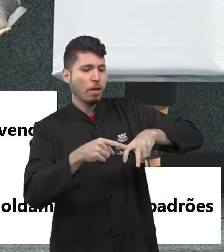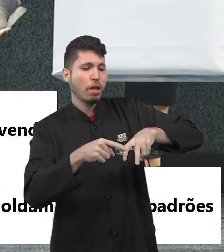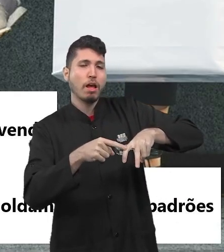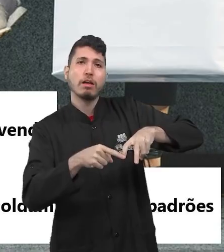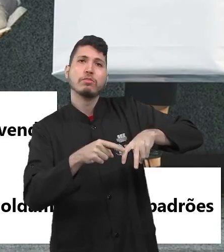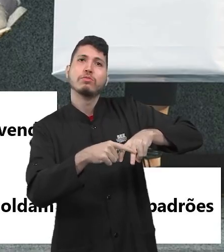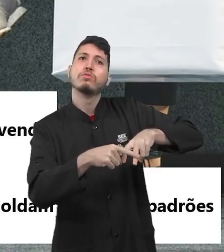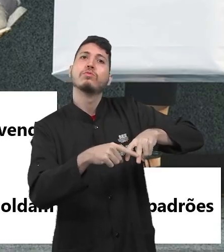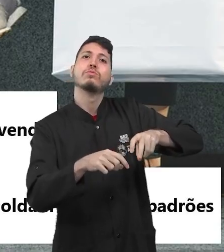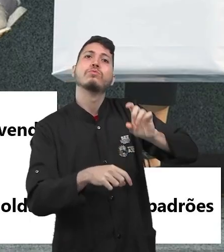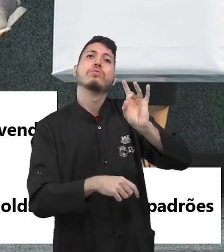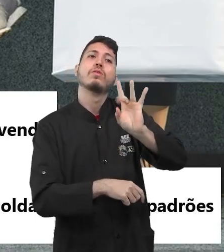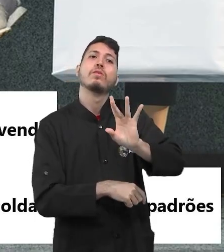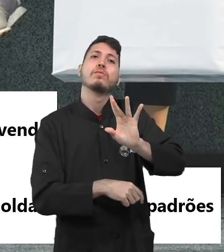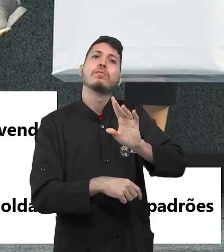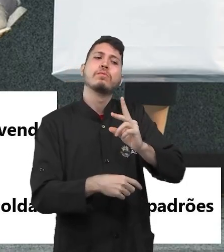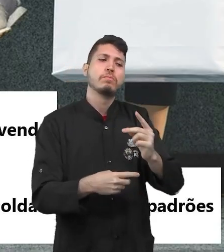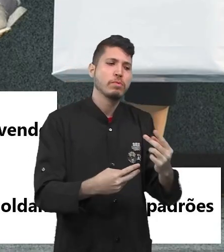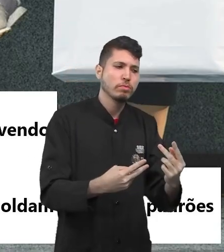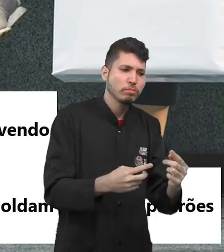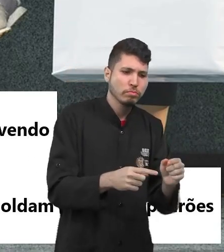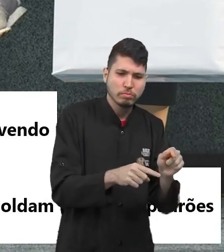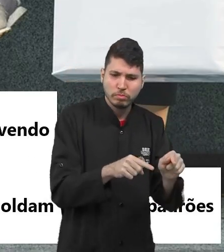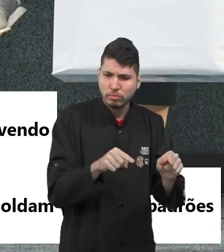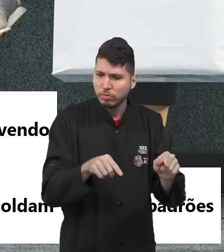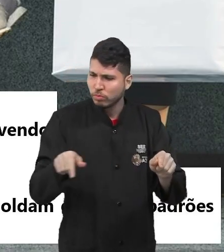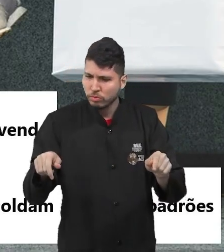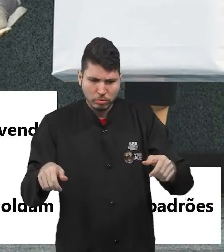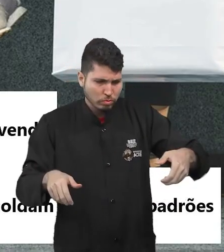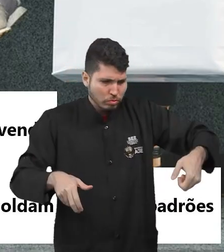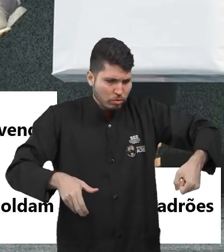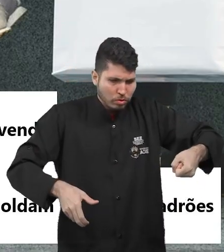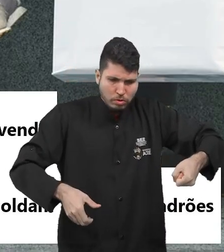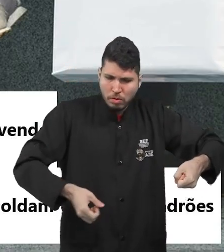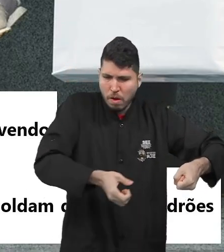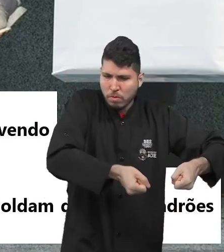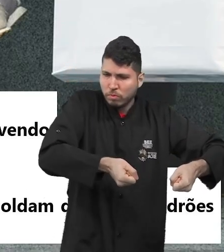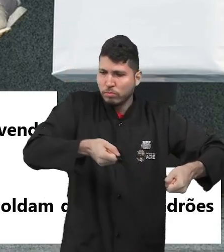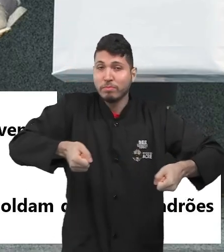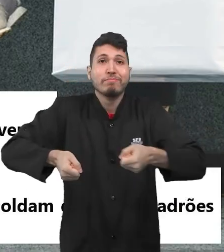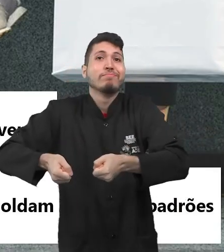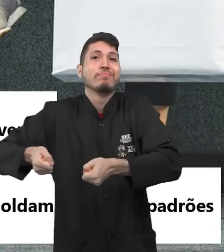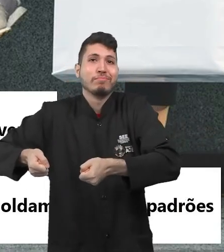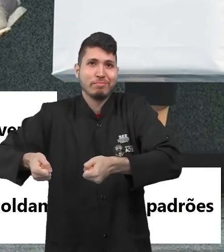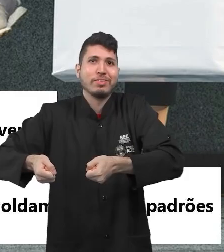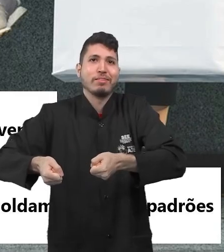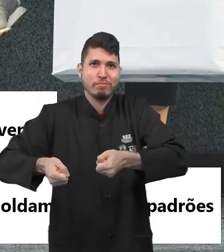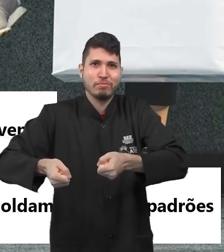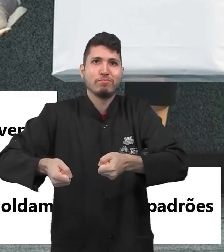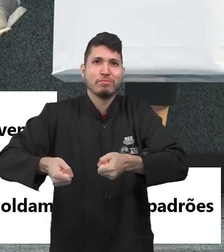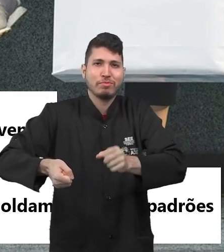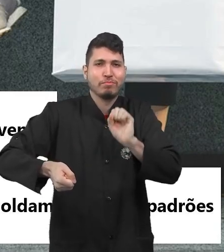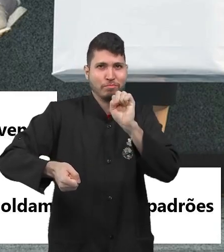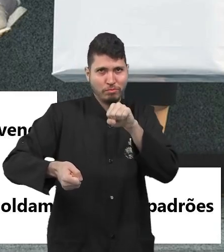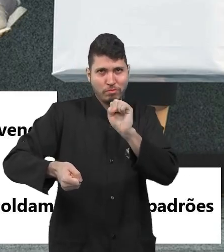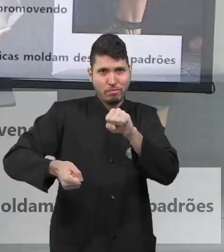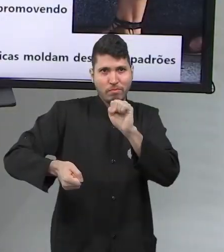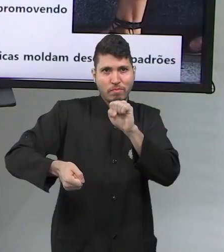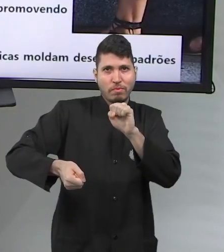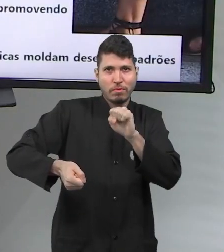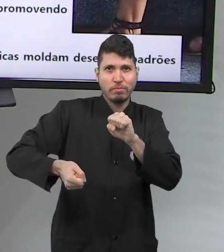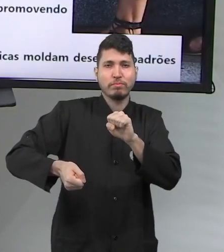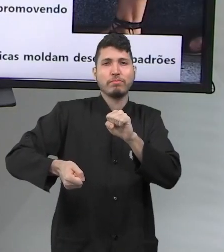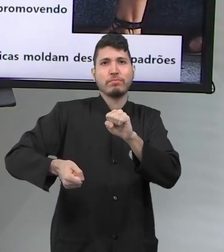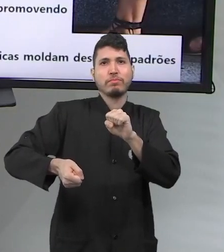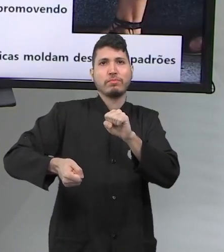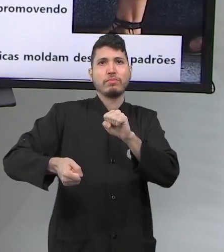elas têm algo em comum. Elas estão segurando o quê? Sacolas, né? Evidentemente, essas pessoas elas poderiam